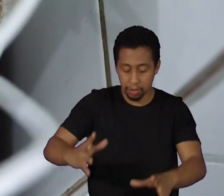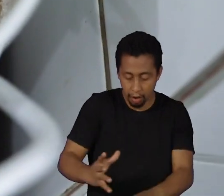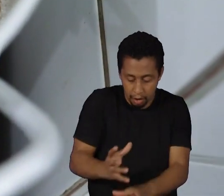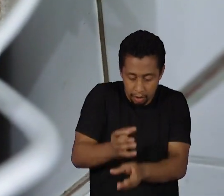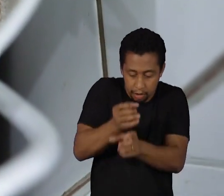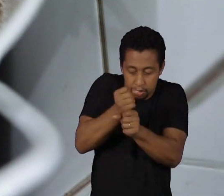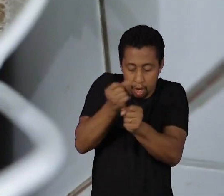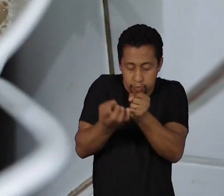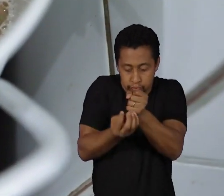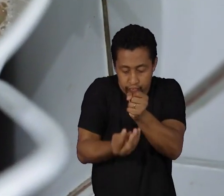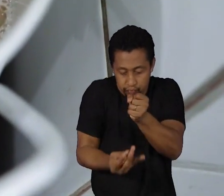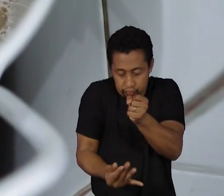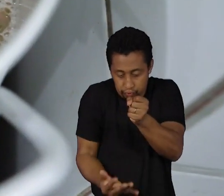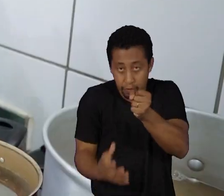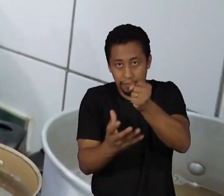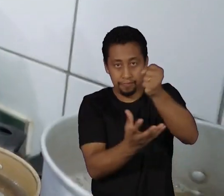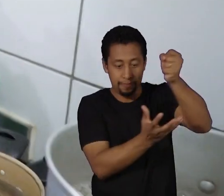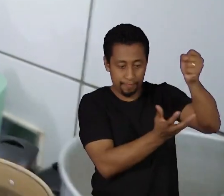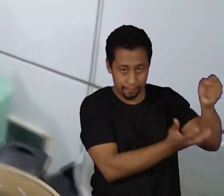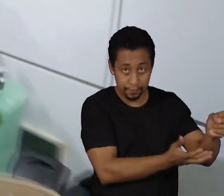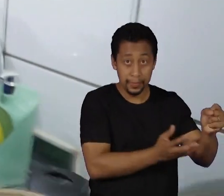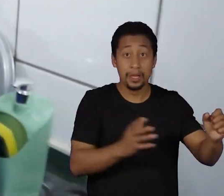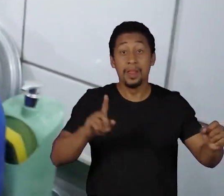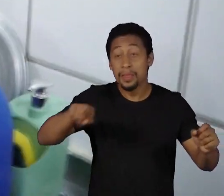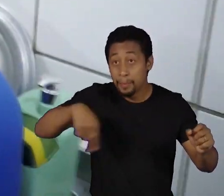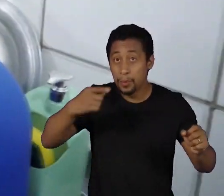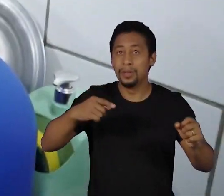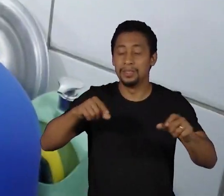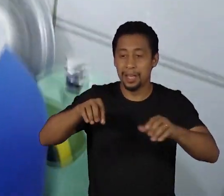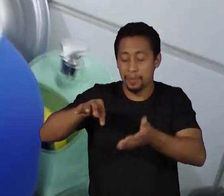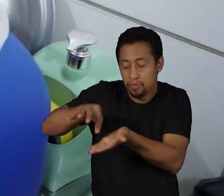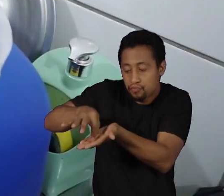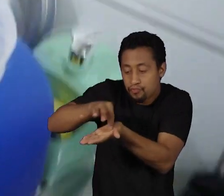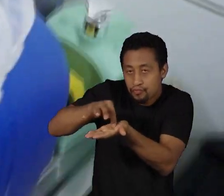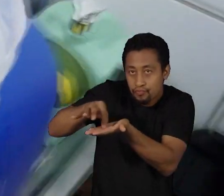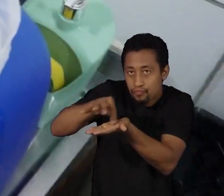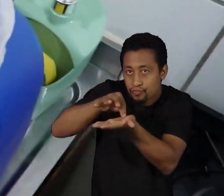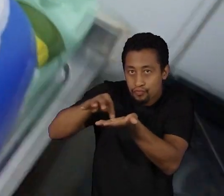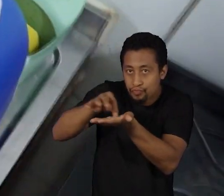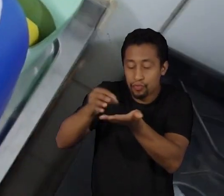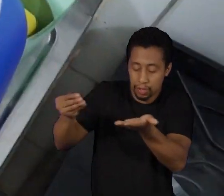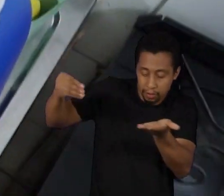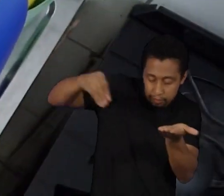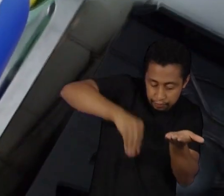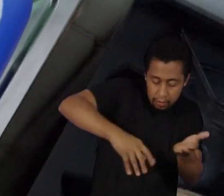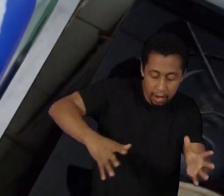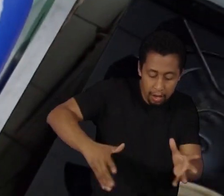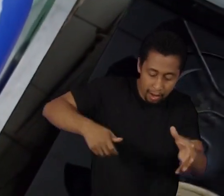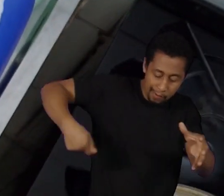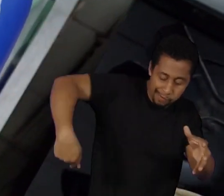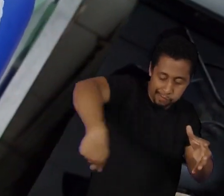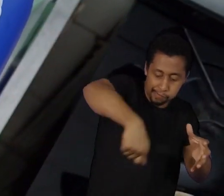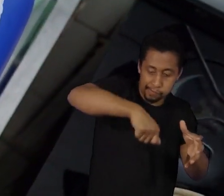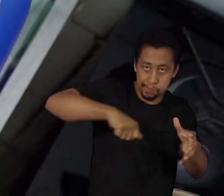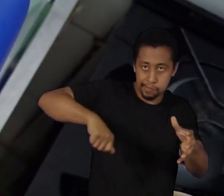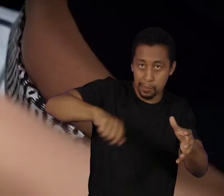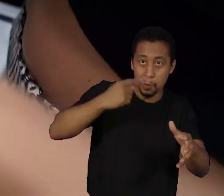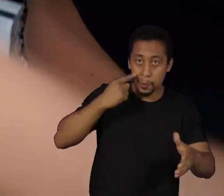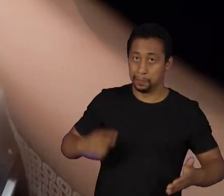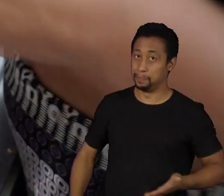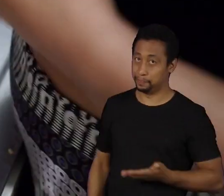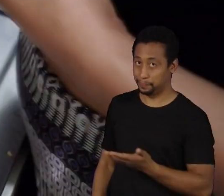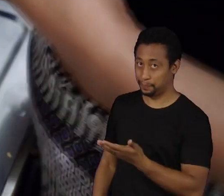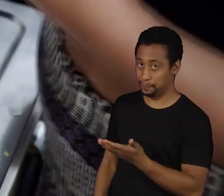água eu pego, aí eu vou fazer a lavagem dos grãos do malte. Depois disso, não é, a cerveja não tá pronta, né?